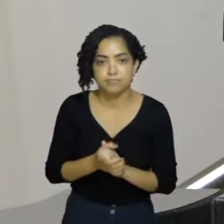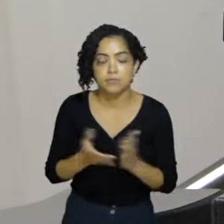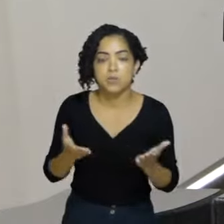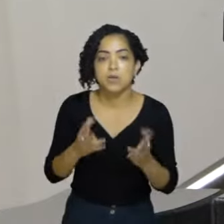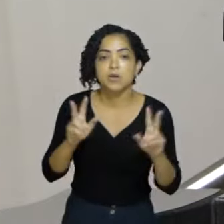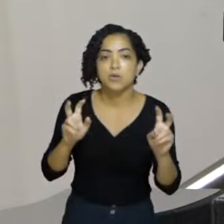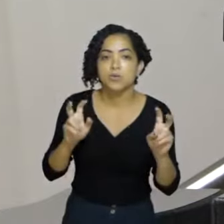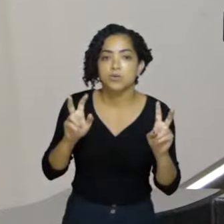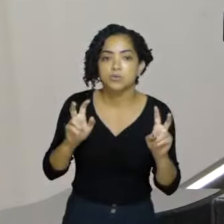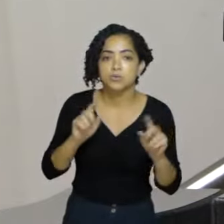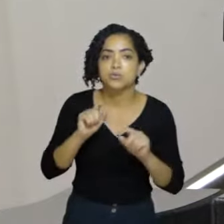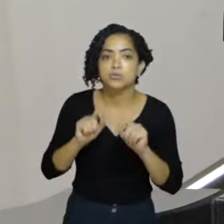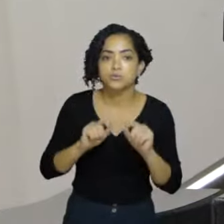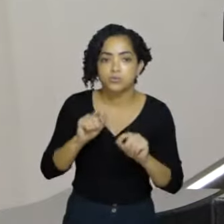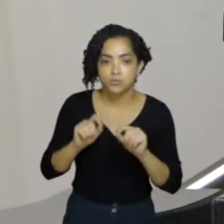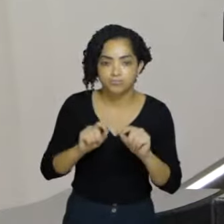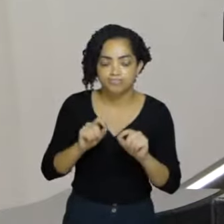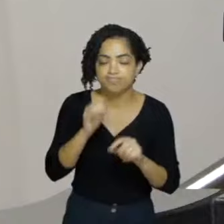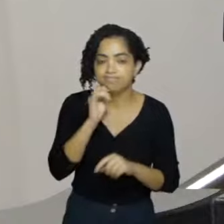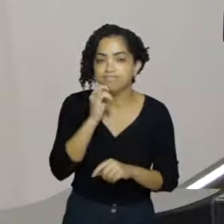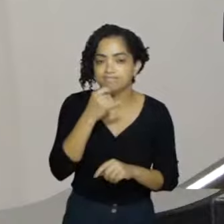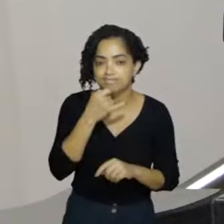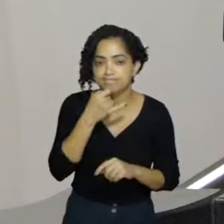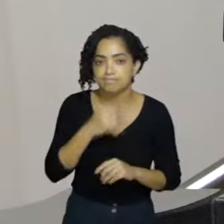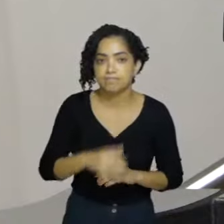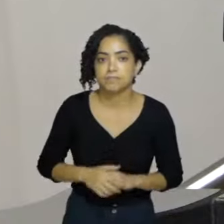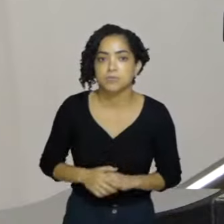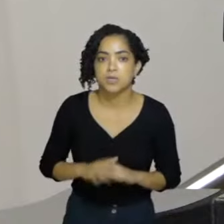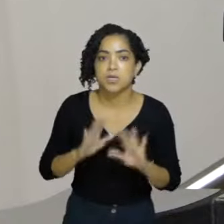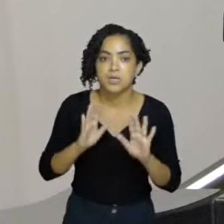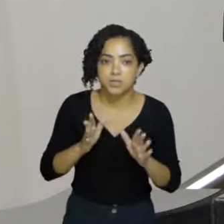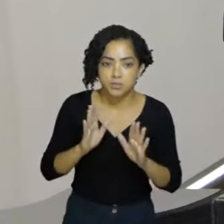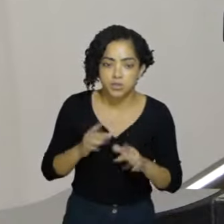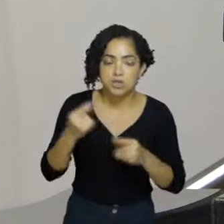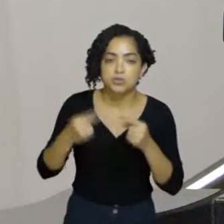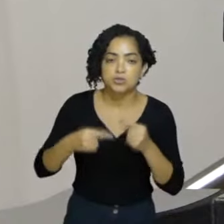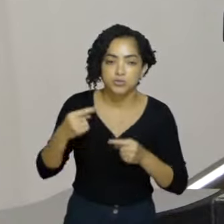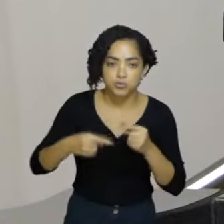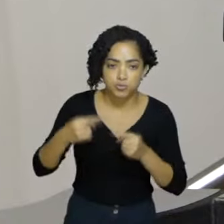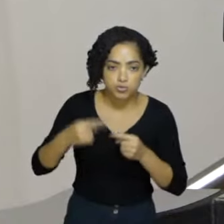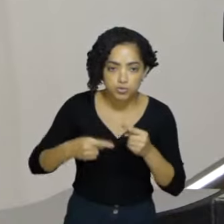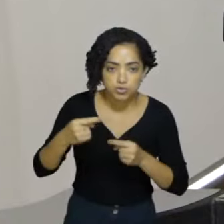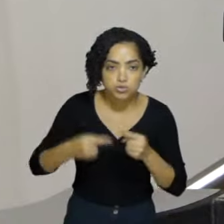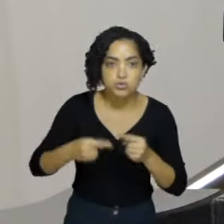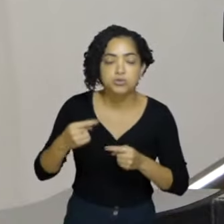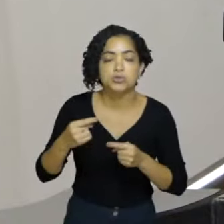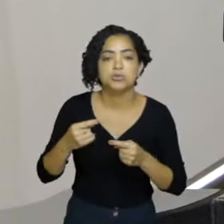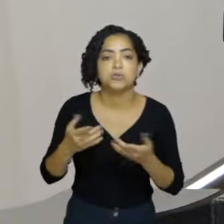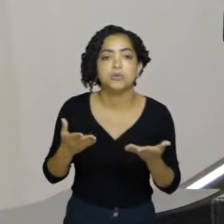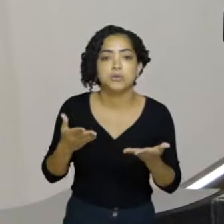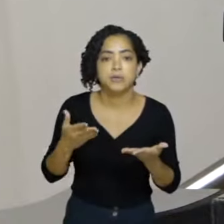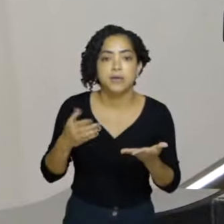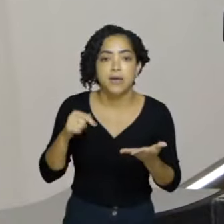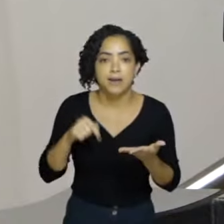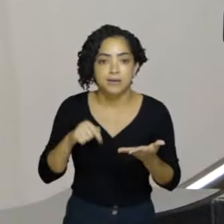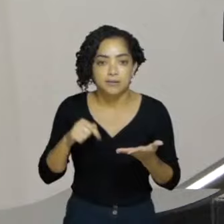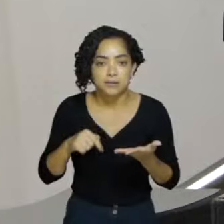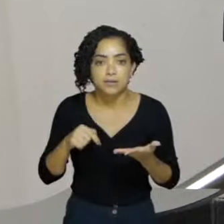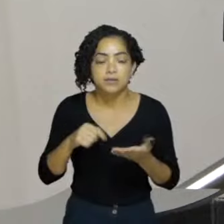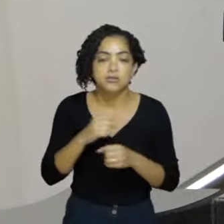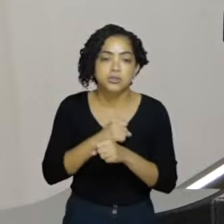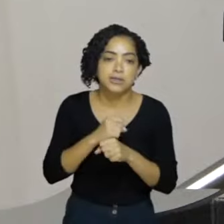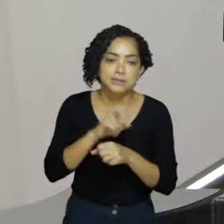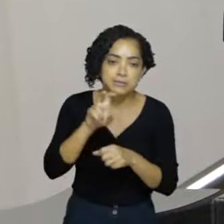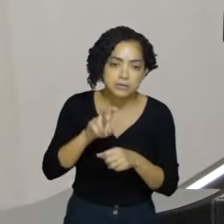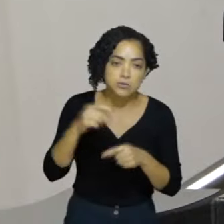traz à tribuna é novamente um assunto triste, senhor presidente, um assunto que a gente já trouxe, já estamos trazendo para cá, para essa Assembleia, há 5 anos. Agora